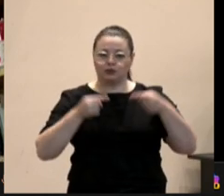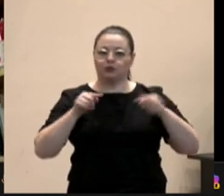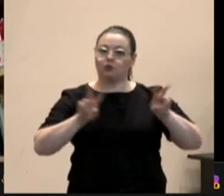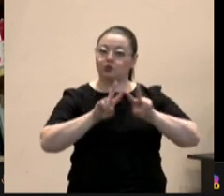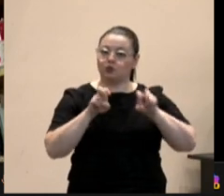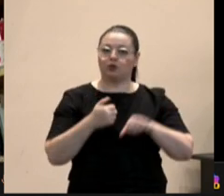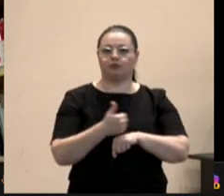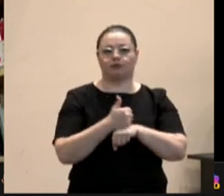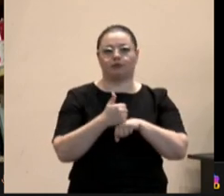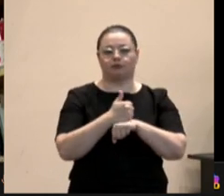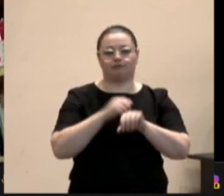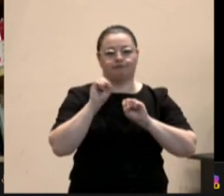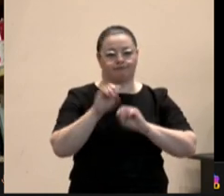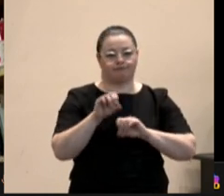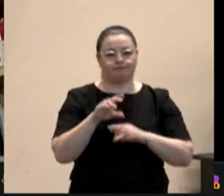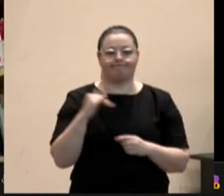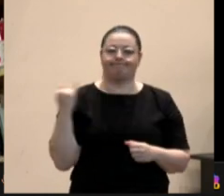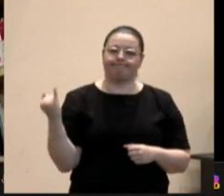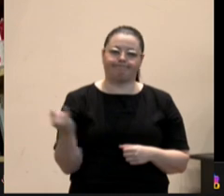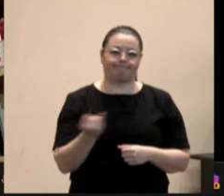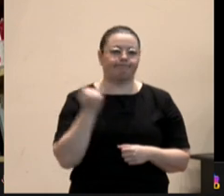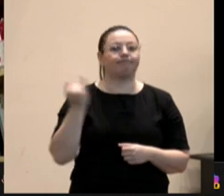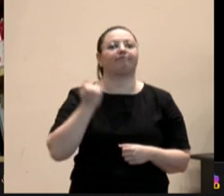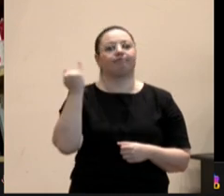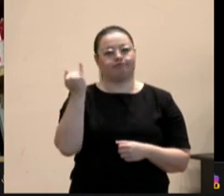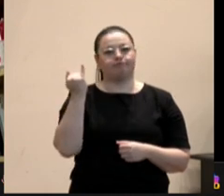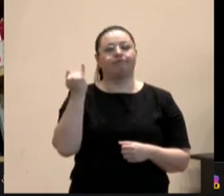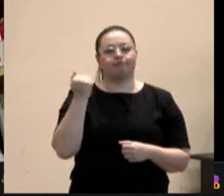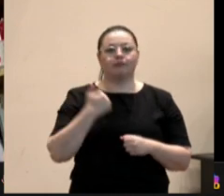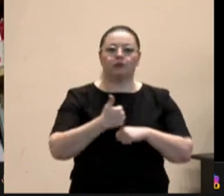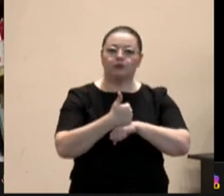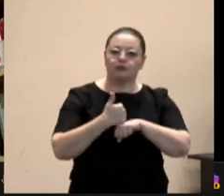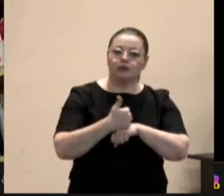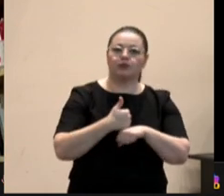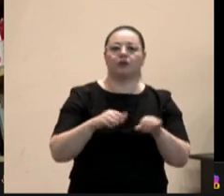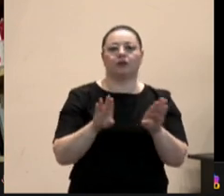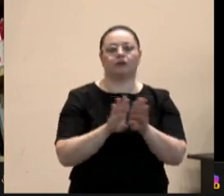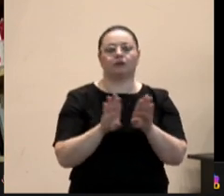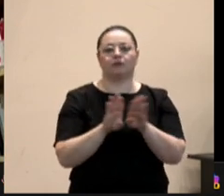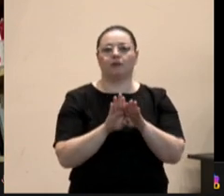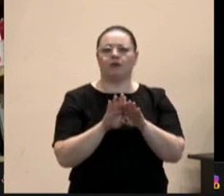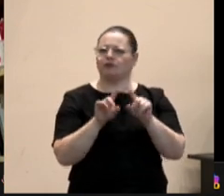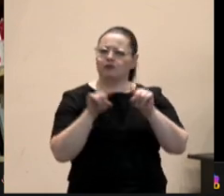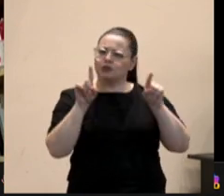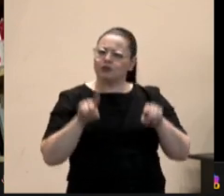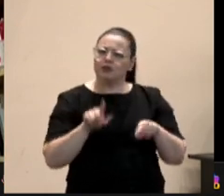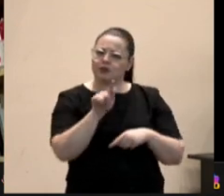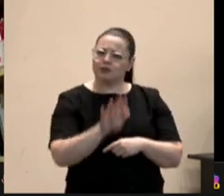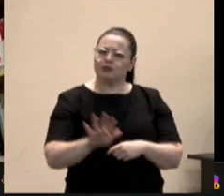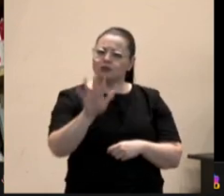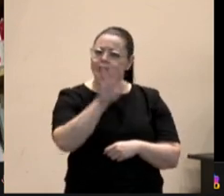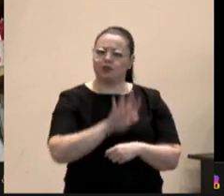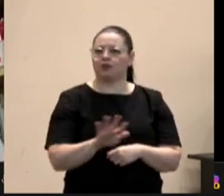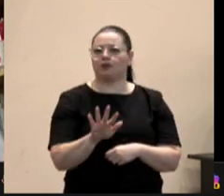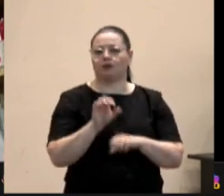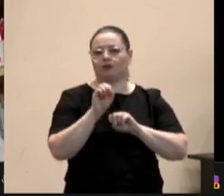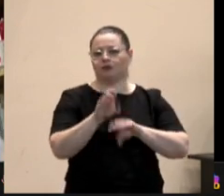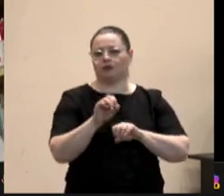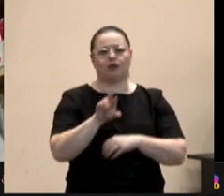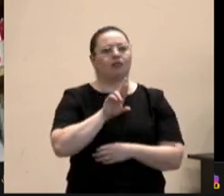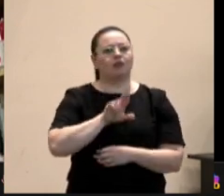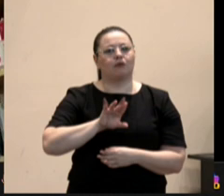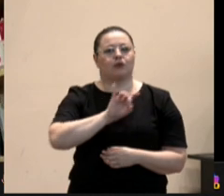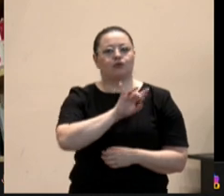de educação, ela é fundamental, né? Dos profissionais e trabalhadores em educação, né? Não é apenas os profissionais do